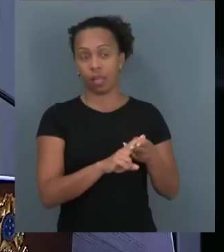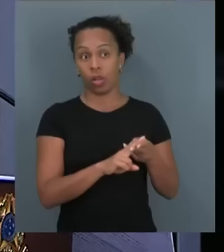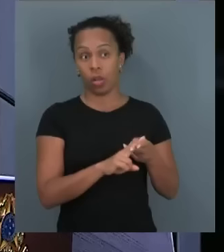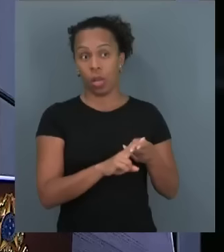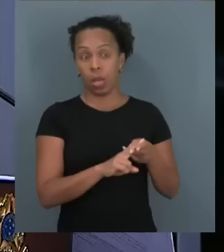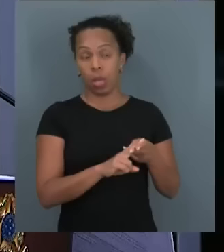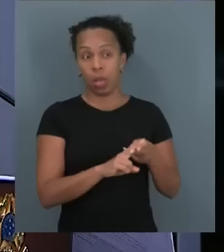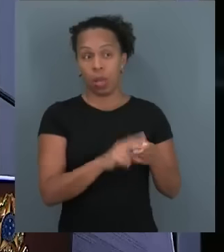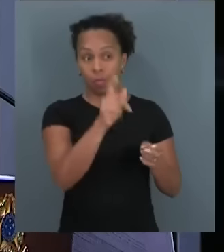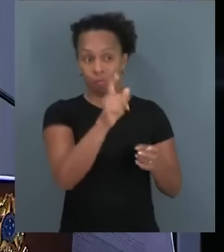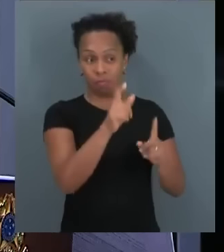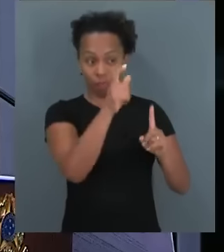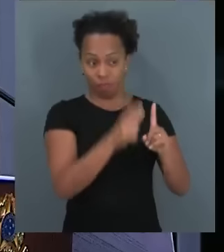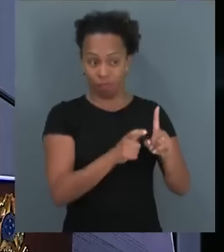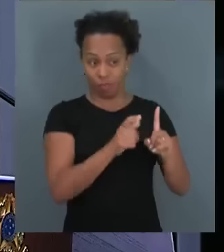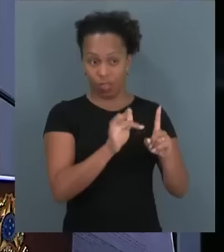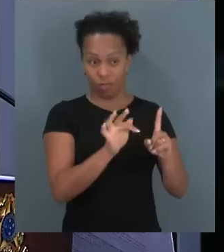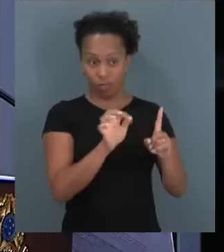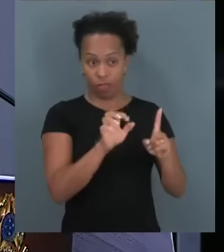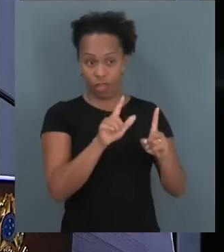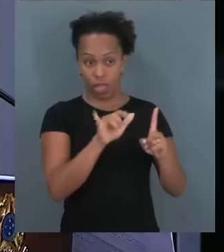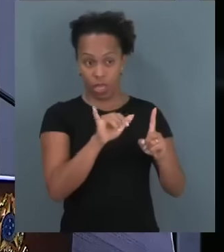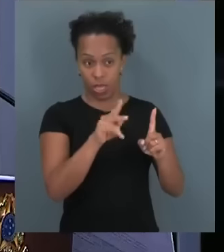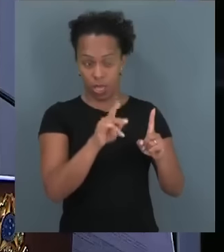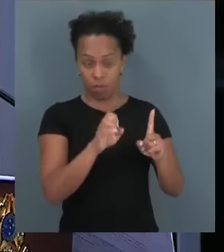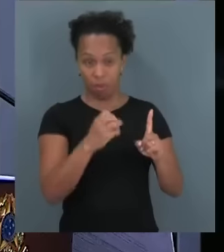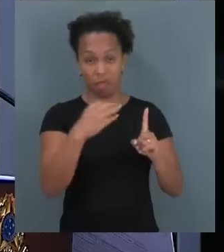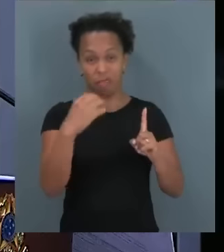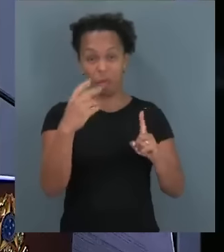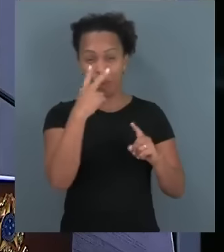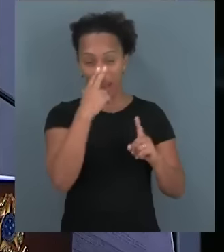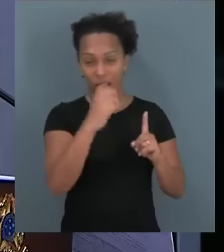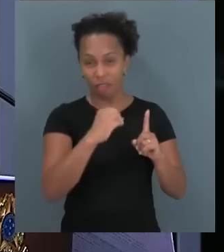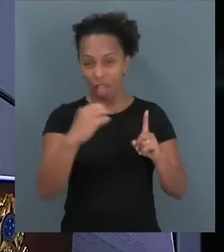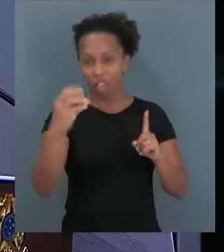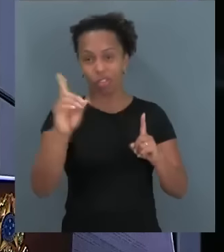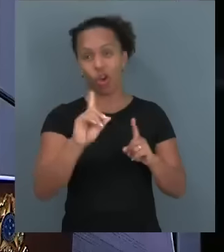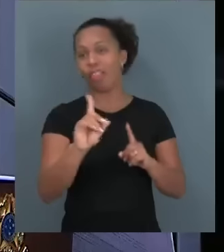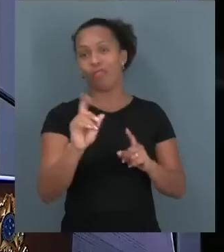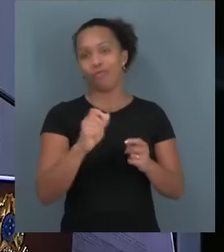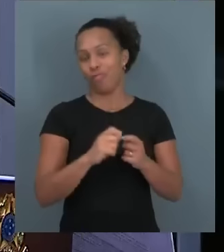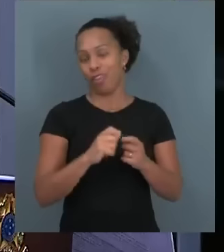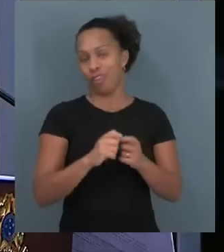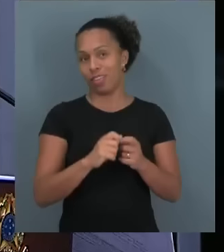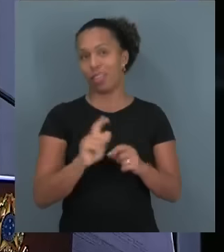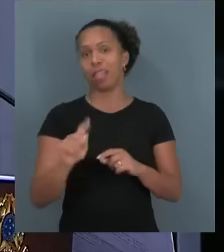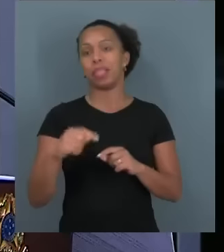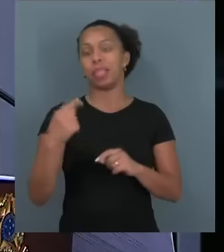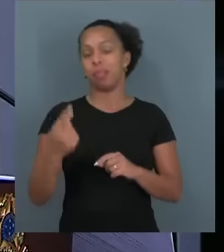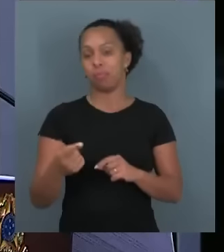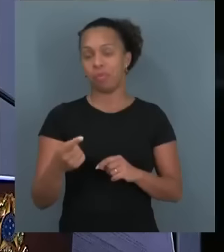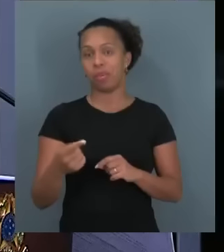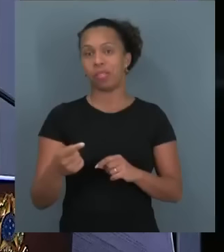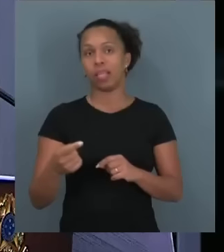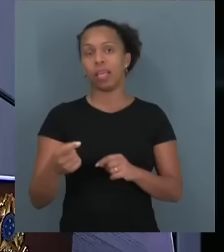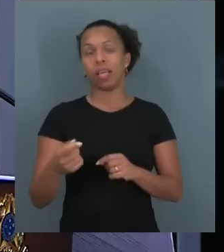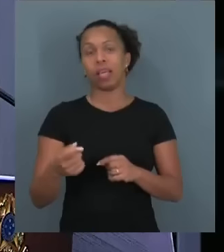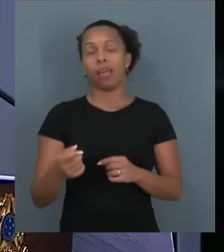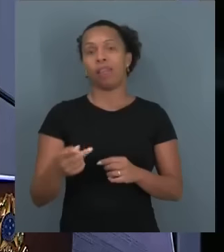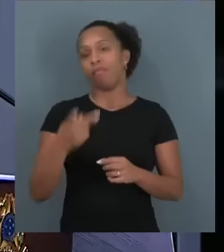não fez. Depois, sustentaram restrições por um acesso na internet que